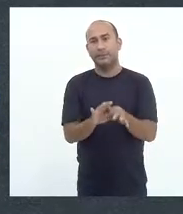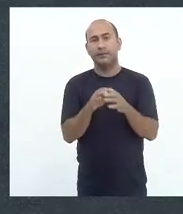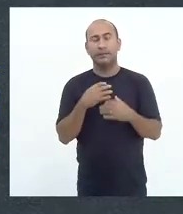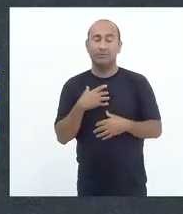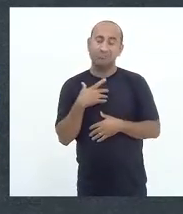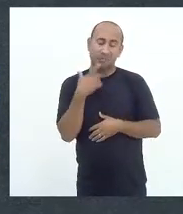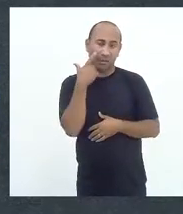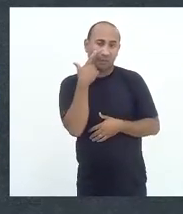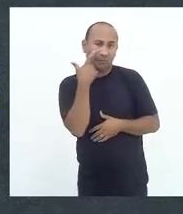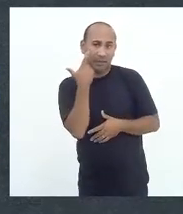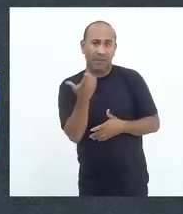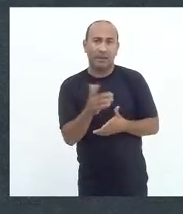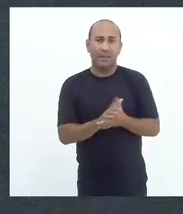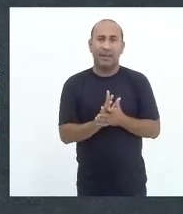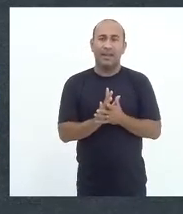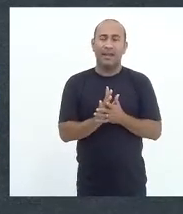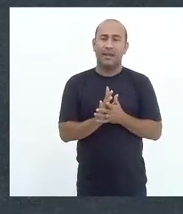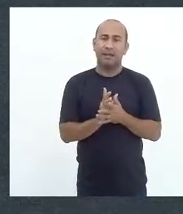ao meu ver,